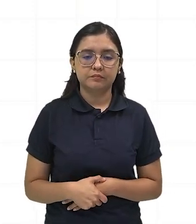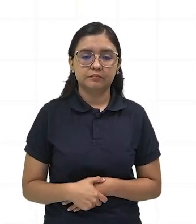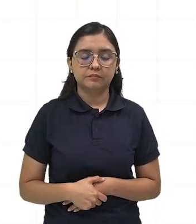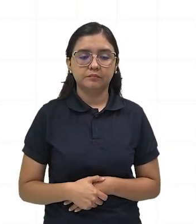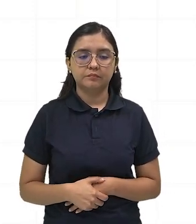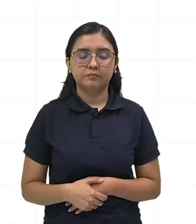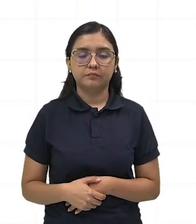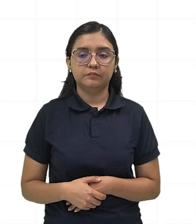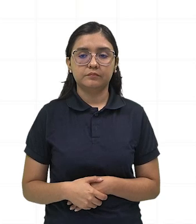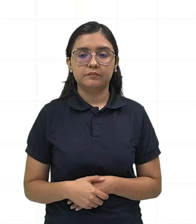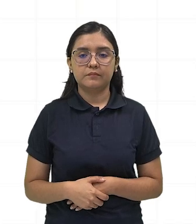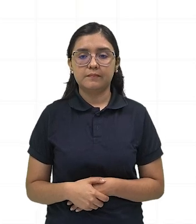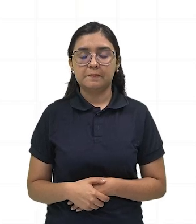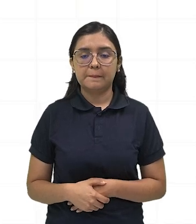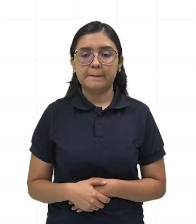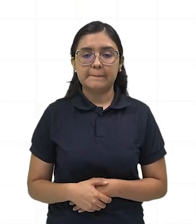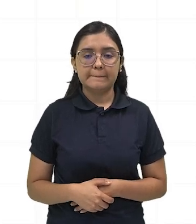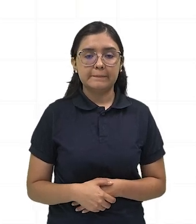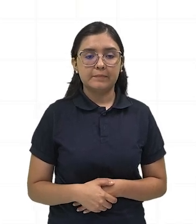Né?